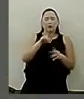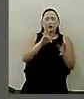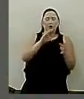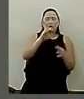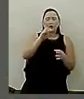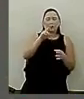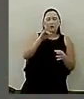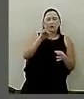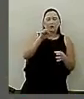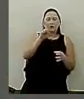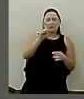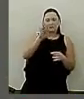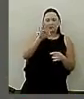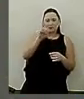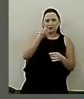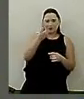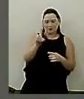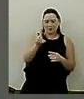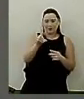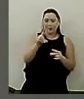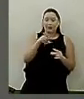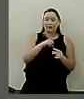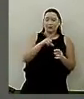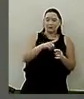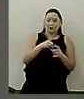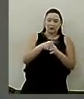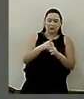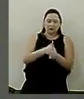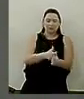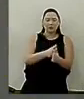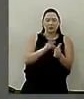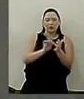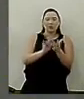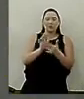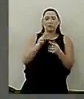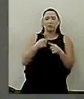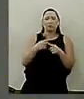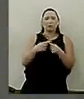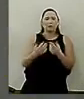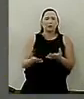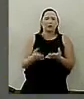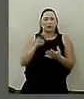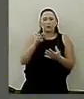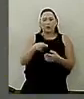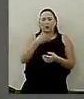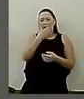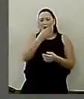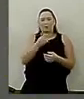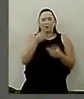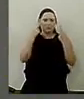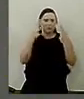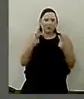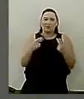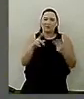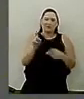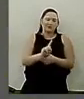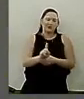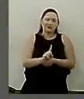Jesus. Nós o seguimos exatamente porque ele não é um homem comum e